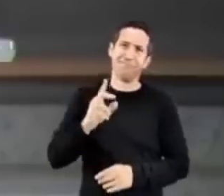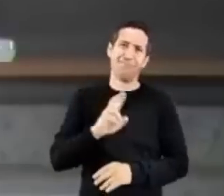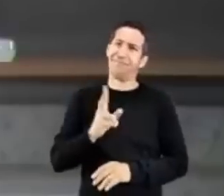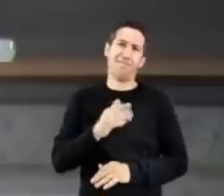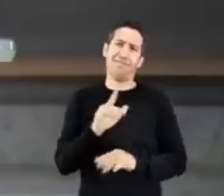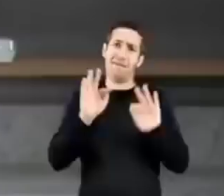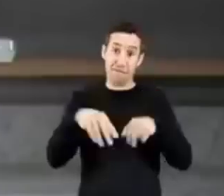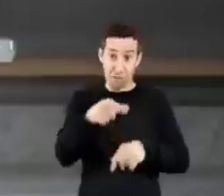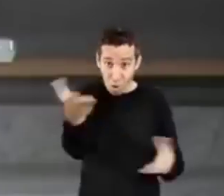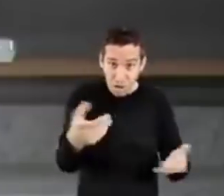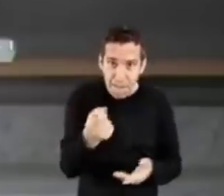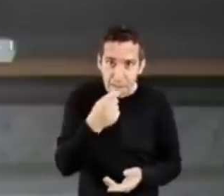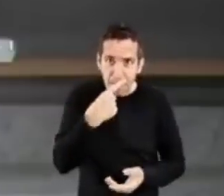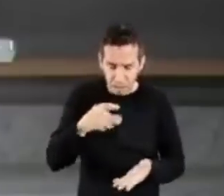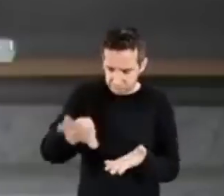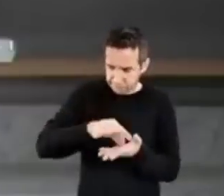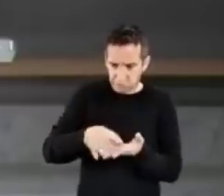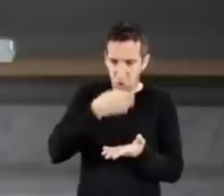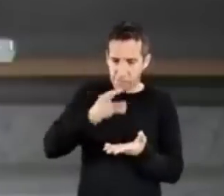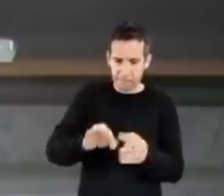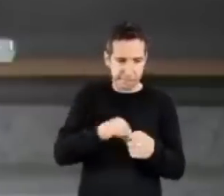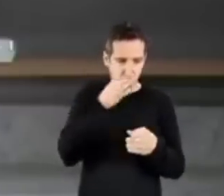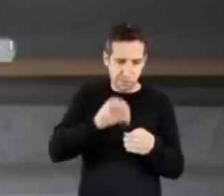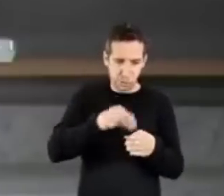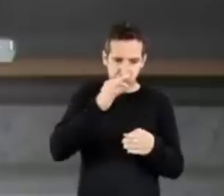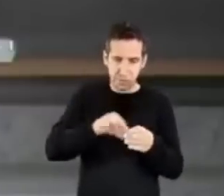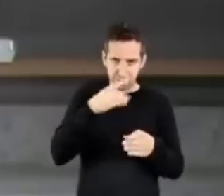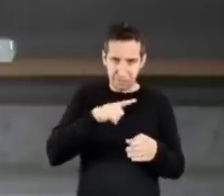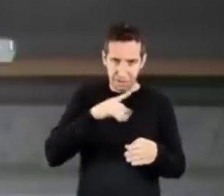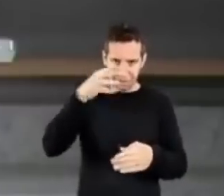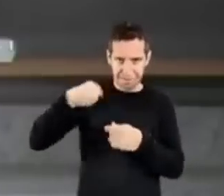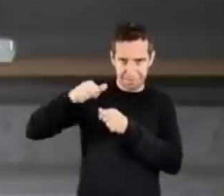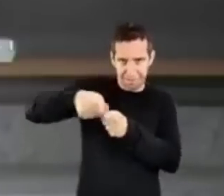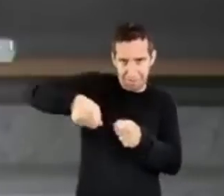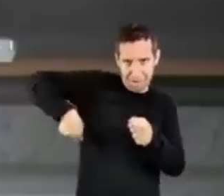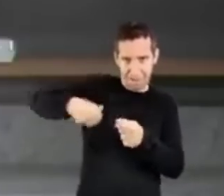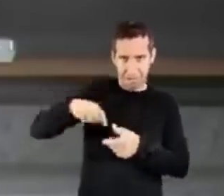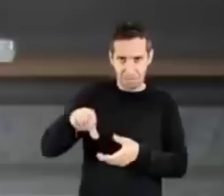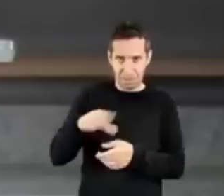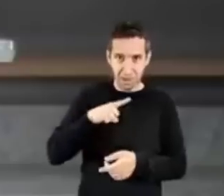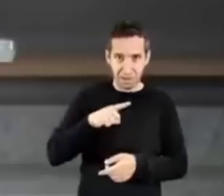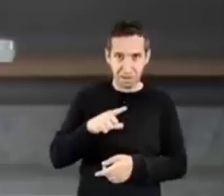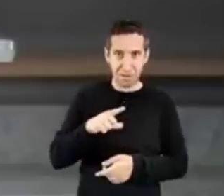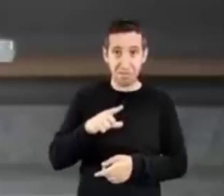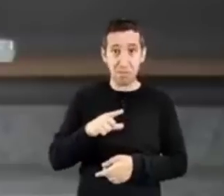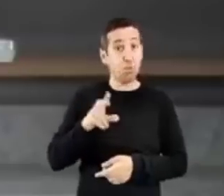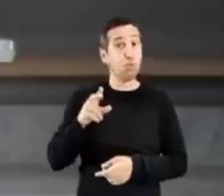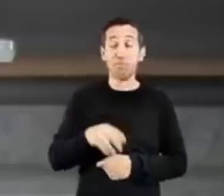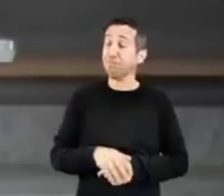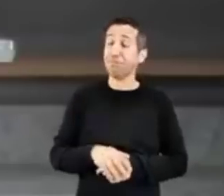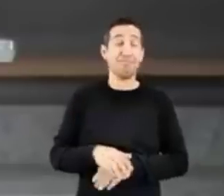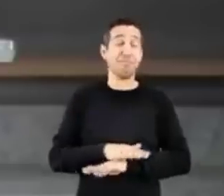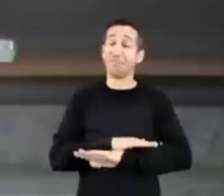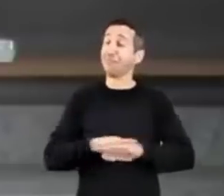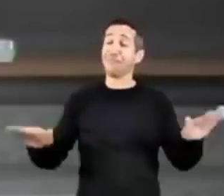remédio tem aí na sua bolsa um remedinho nunca mais vamos tomar remédios nunca